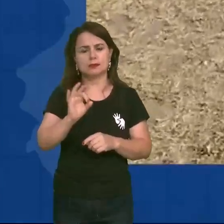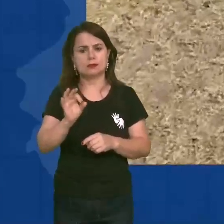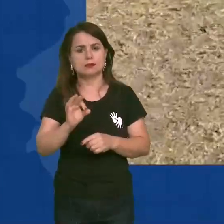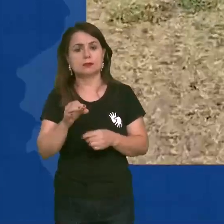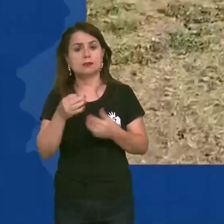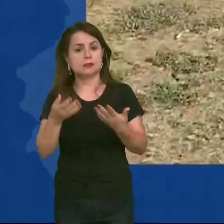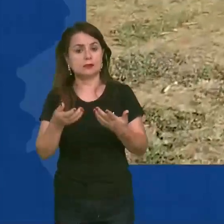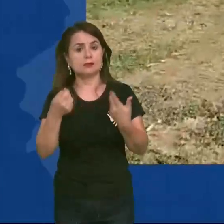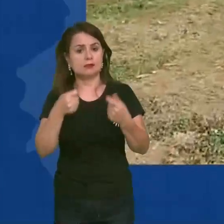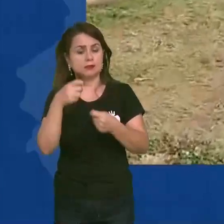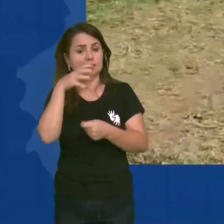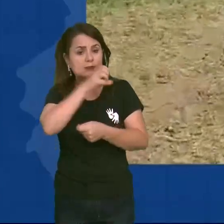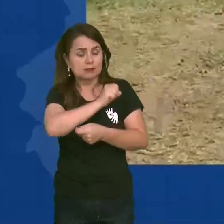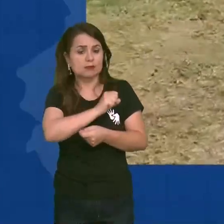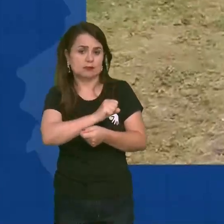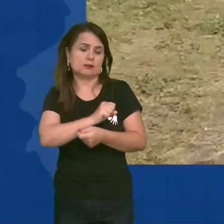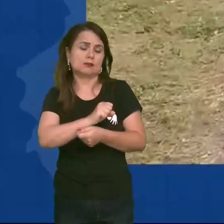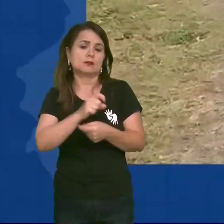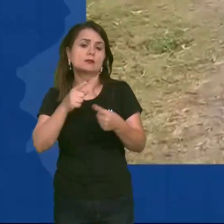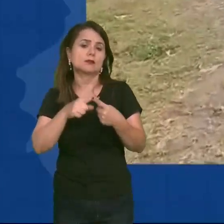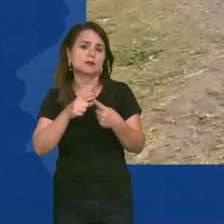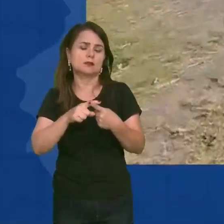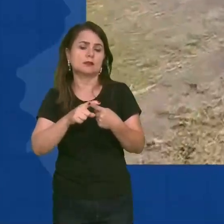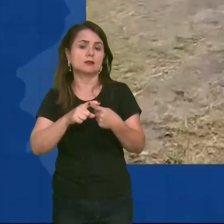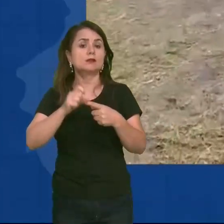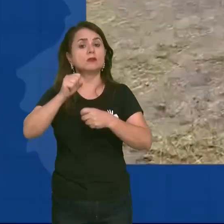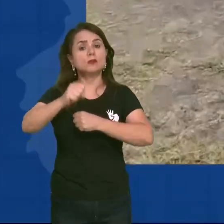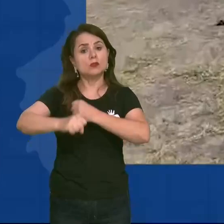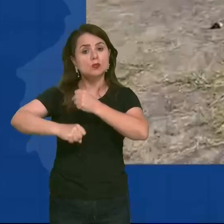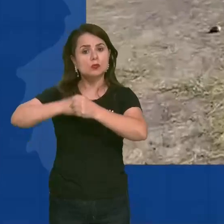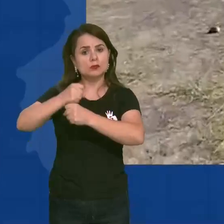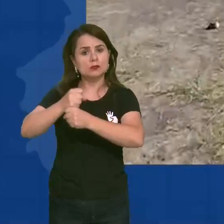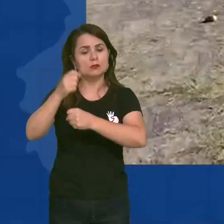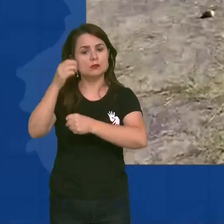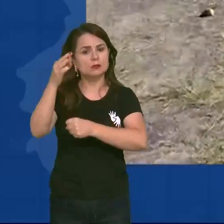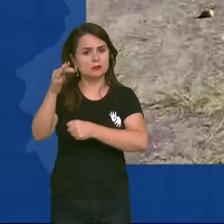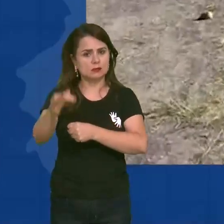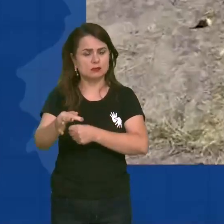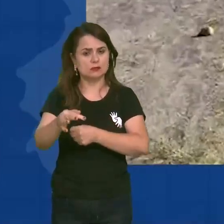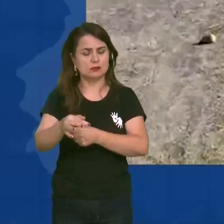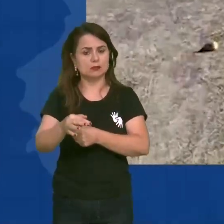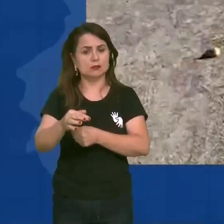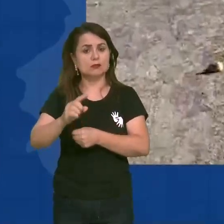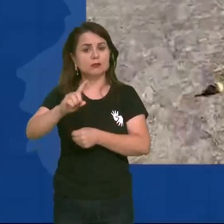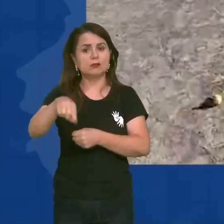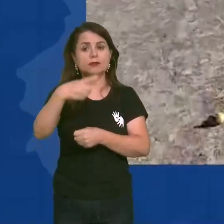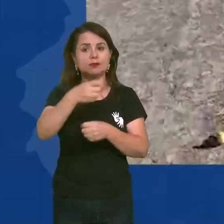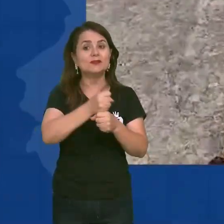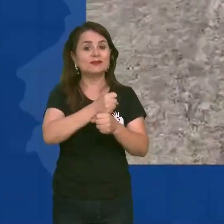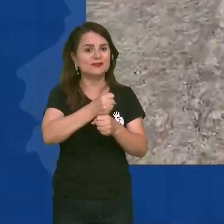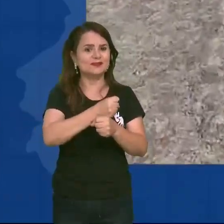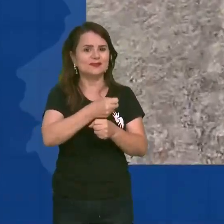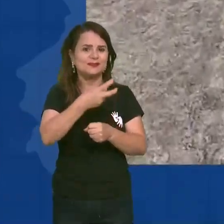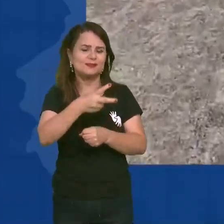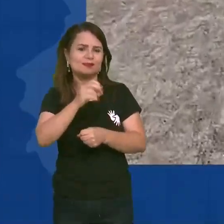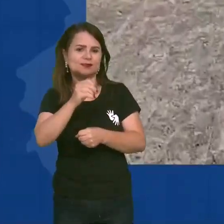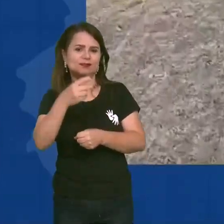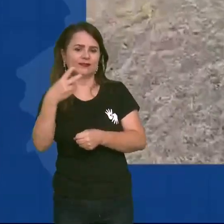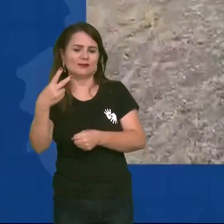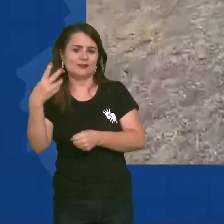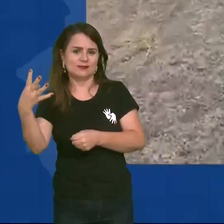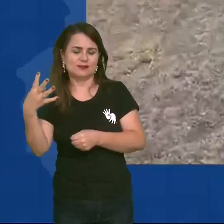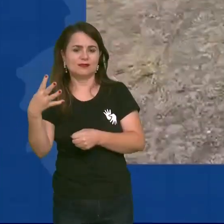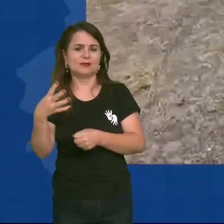tem que acelerar esse processo porque só tem mais o ano que vem e 2024 é a eleição Marília revelou